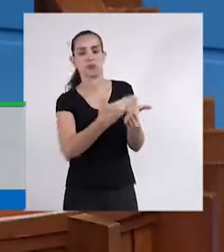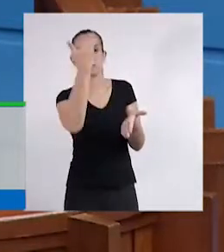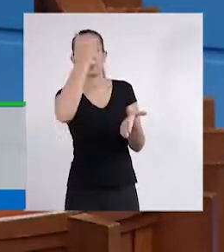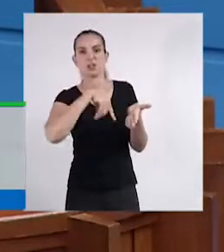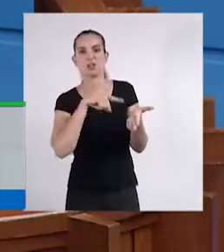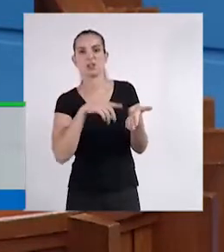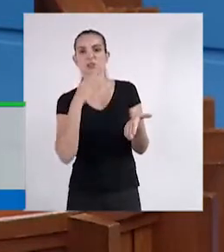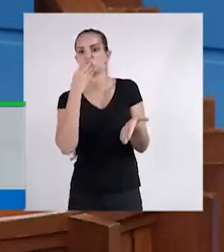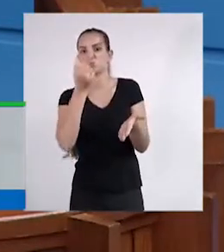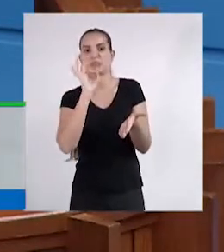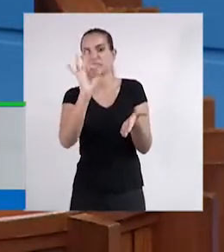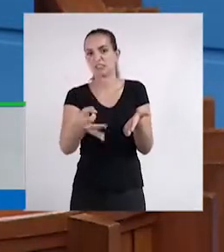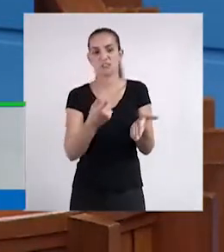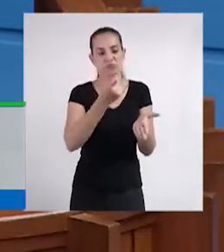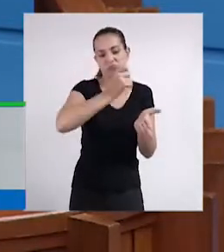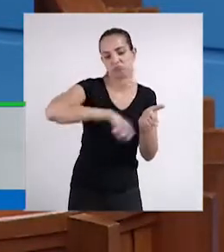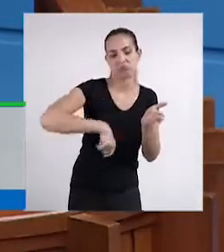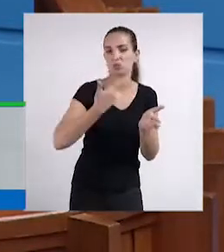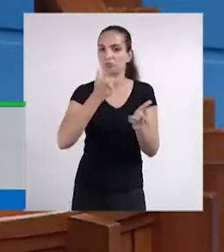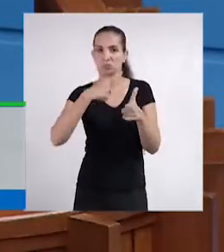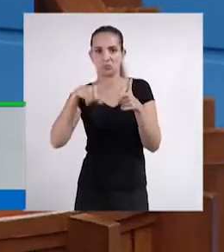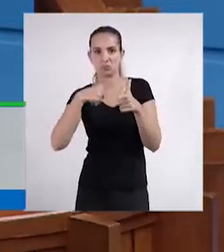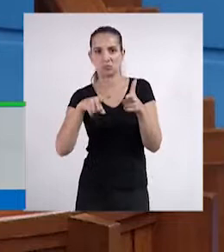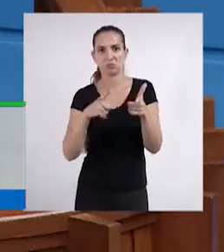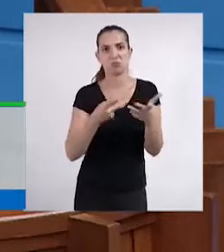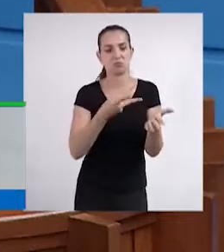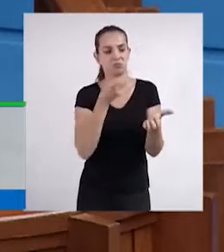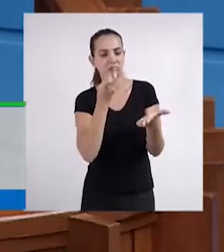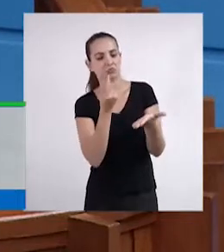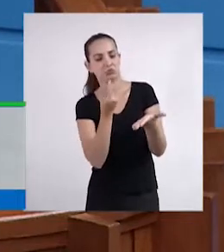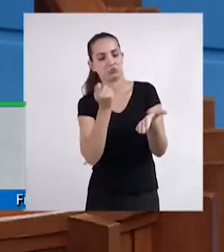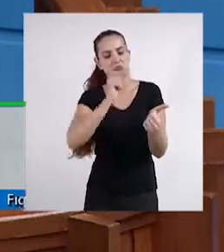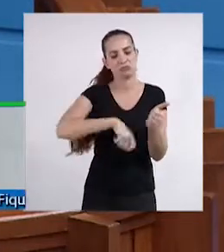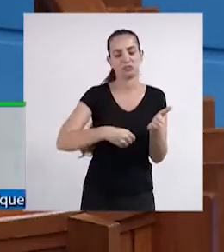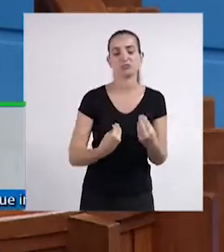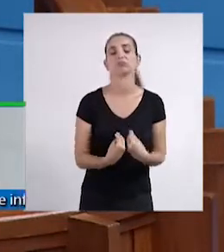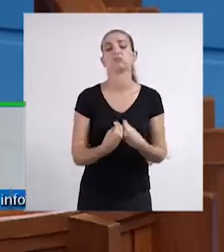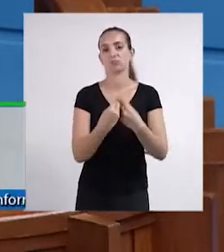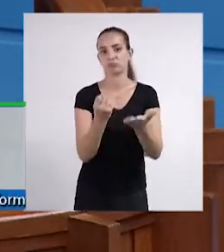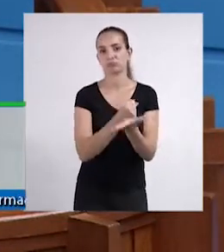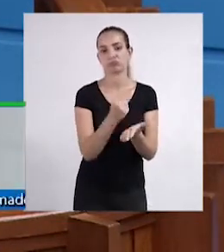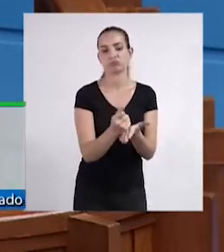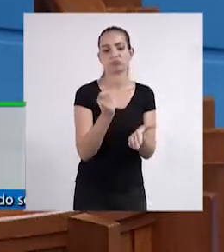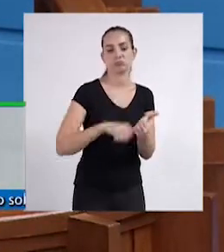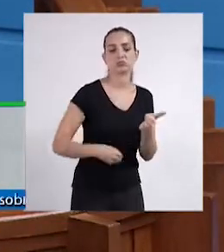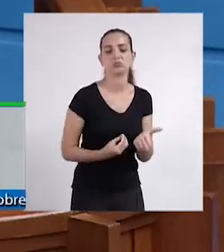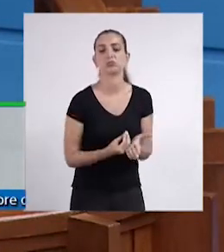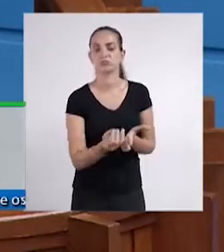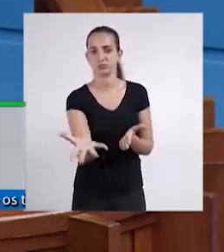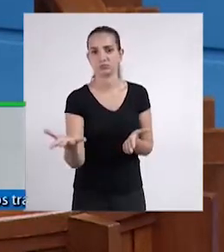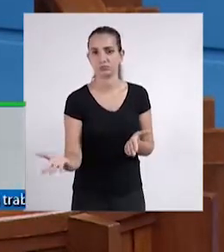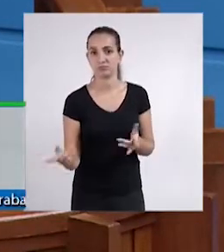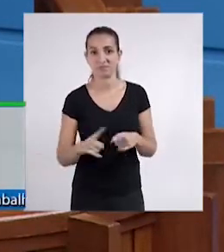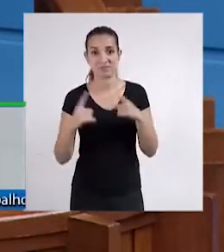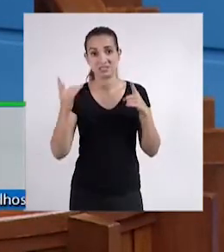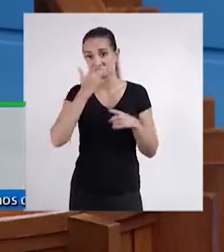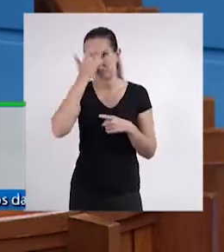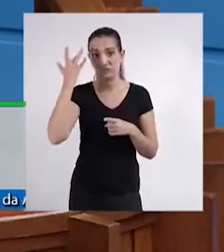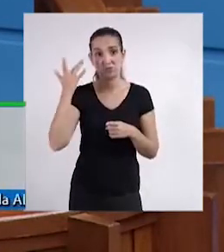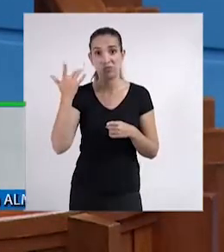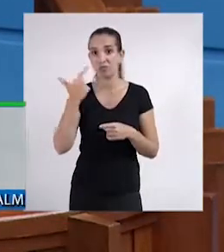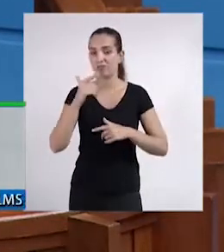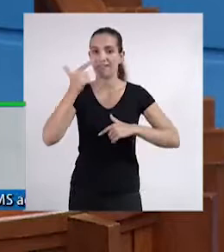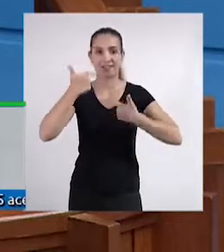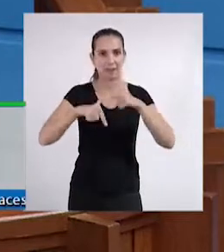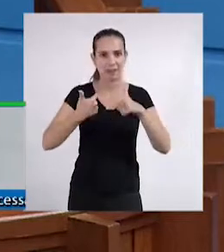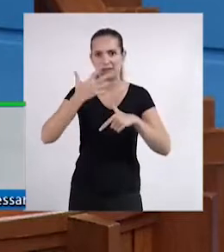nós sabemos que existem interesses financeiros por trás disso. Então, nós temos que responsabilizar,